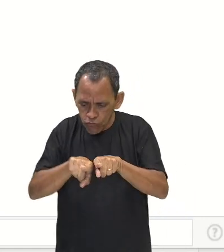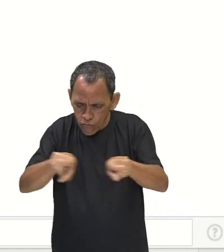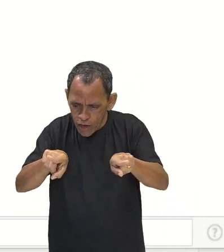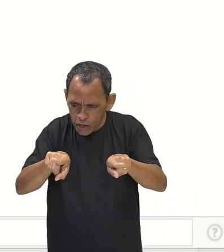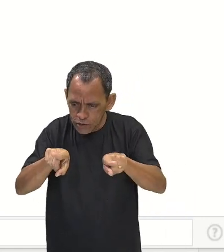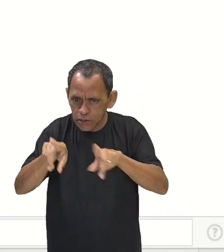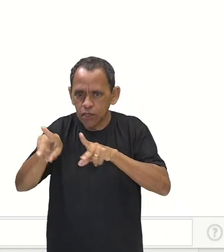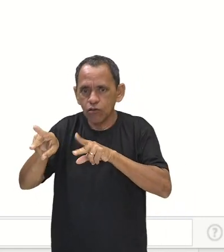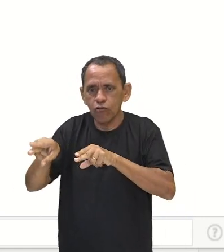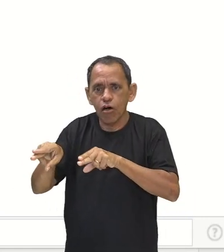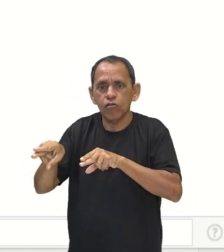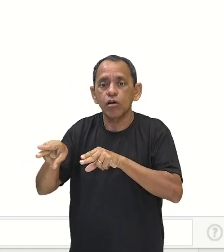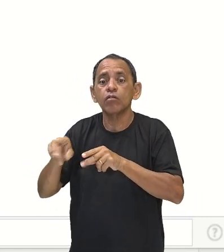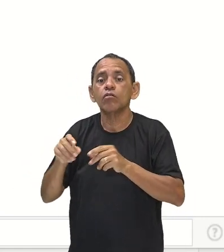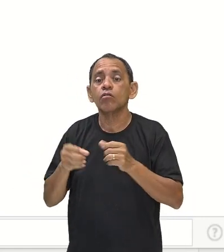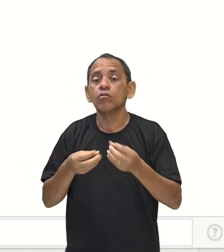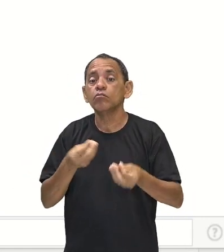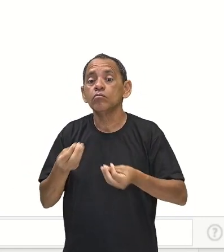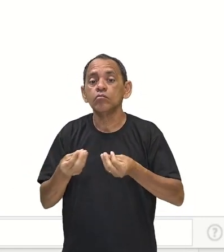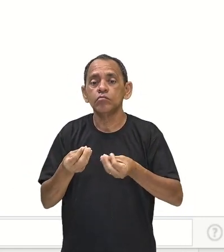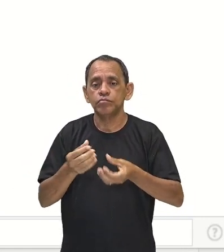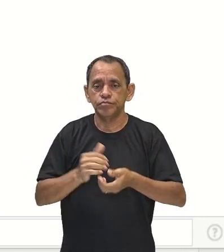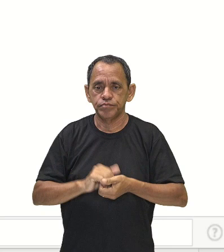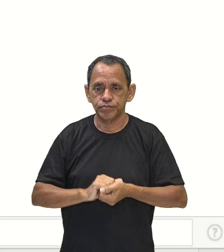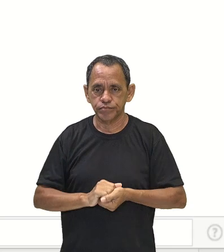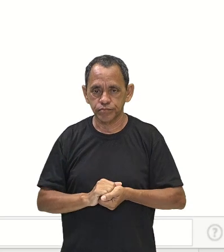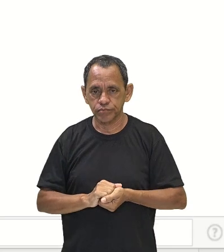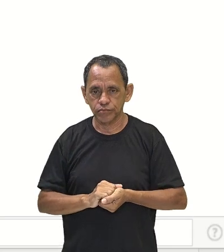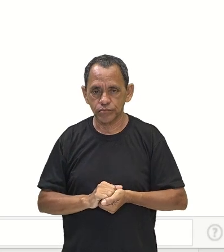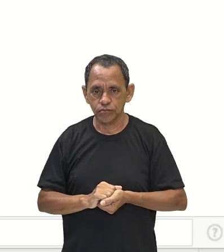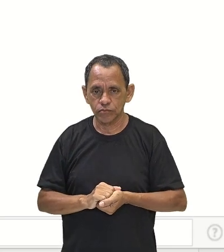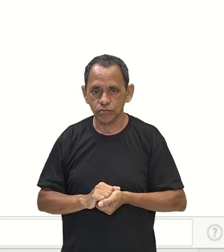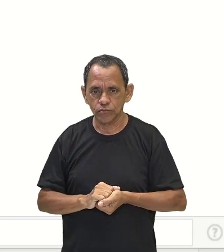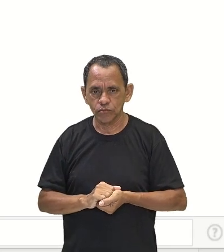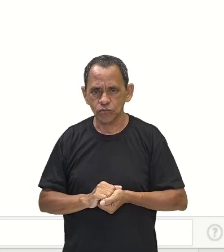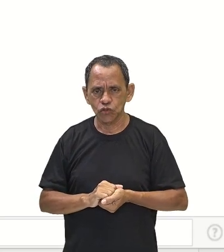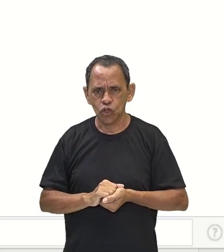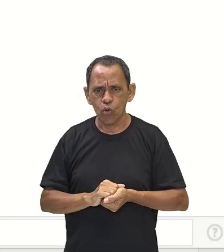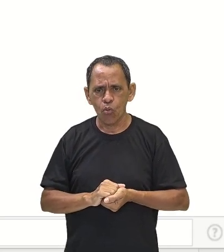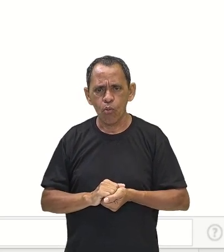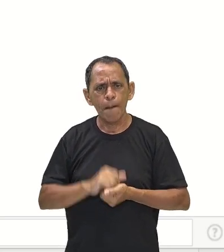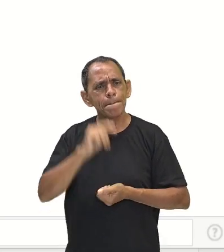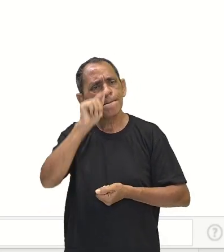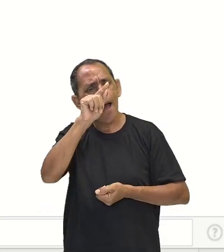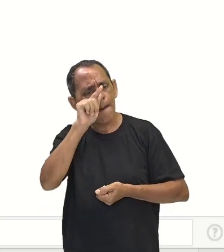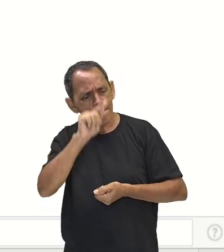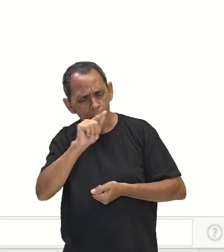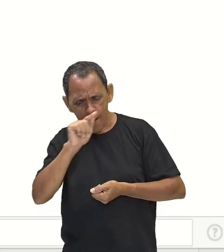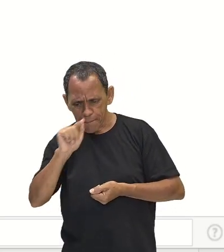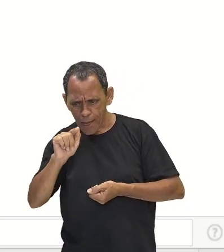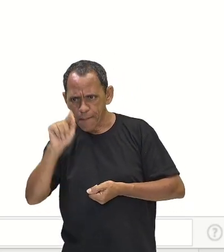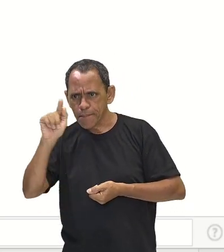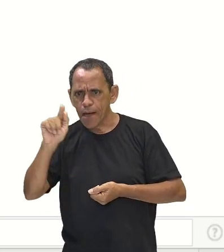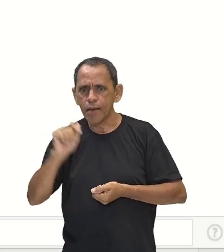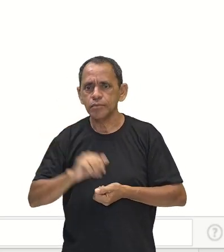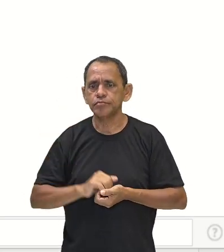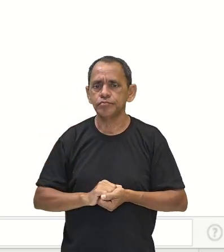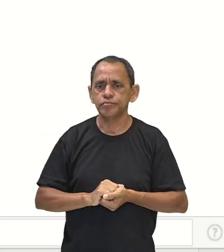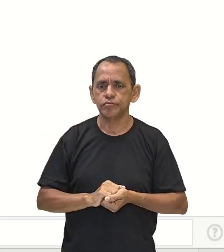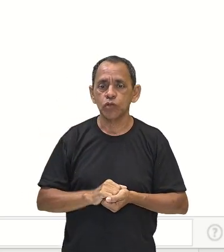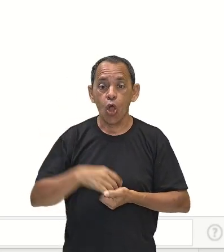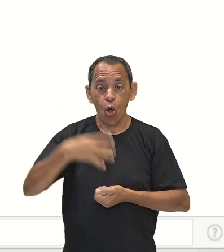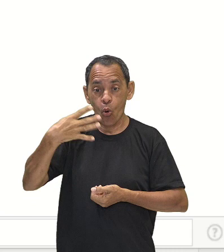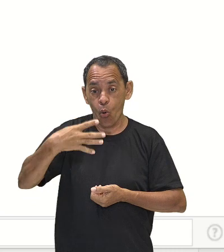igual a quanto? Nós temos 1, 2, 3, 4